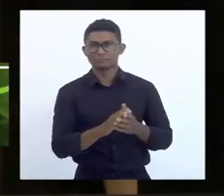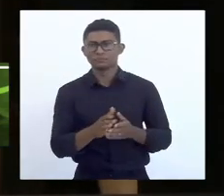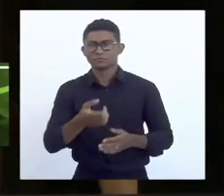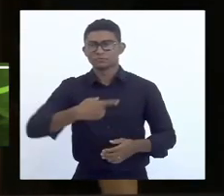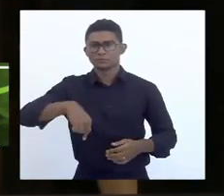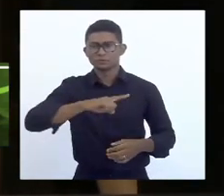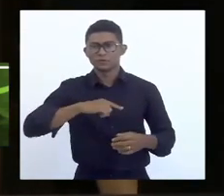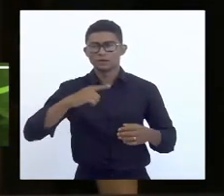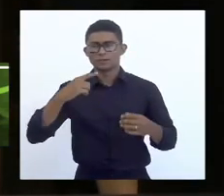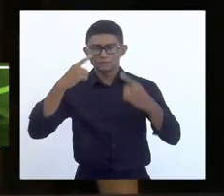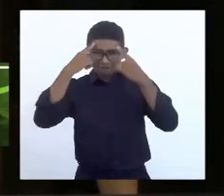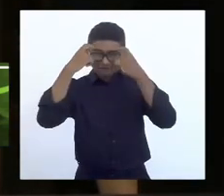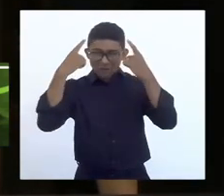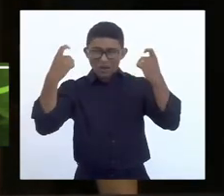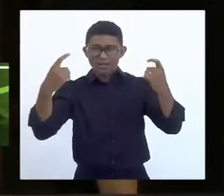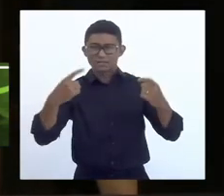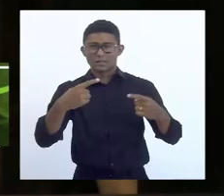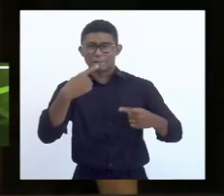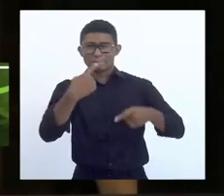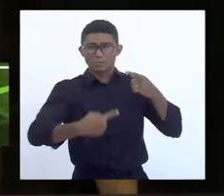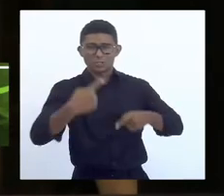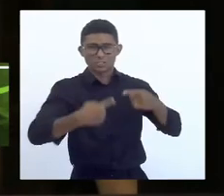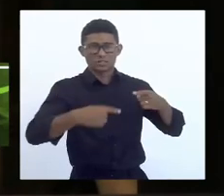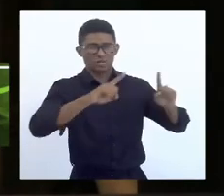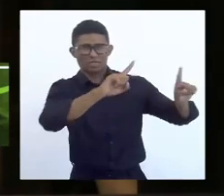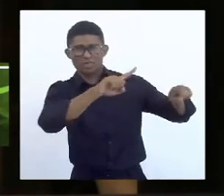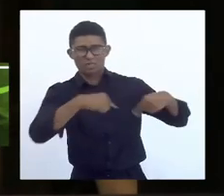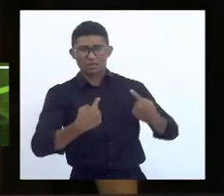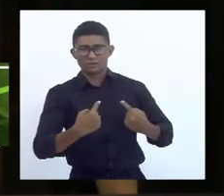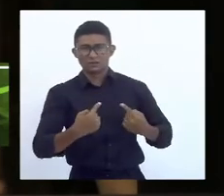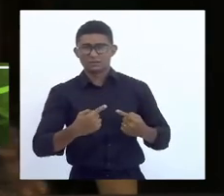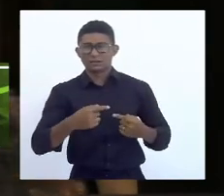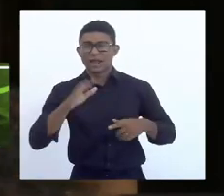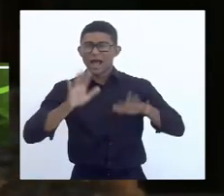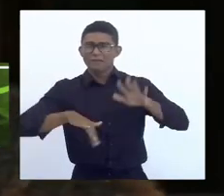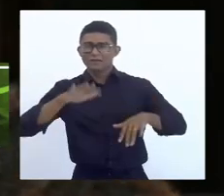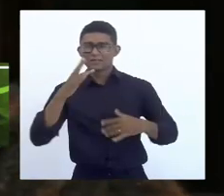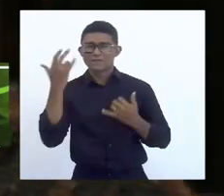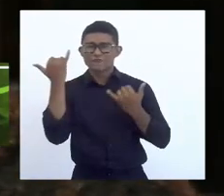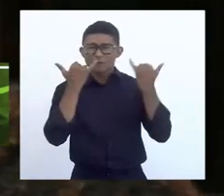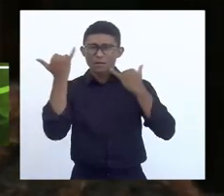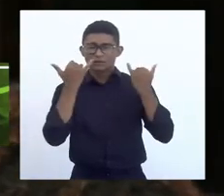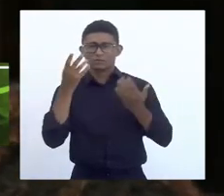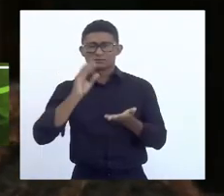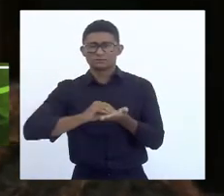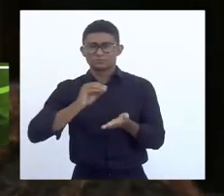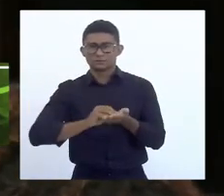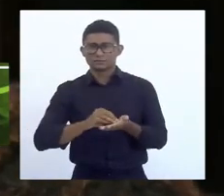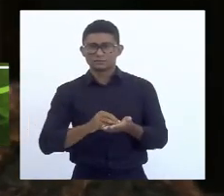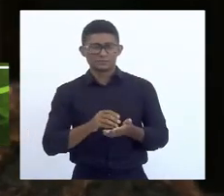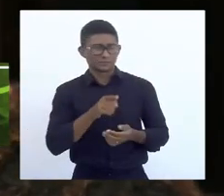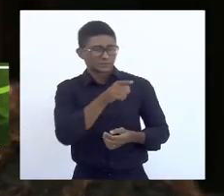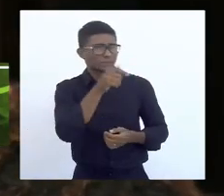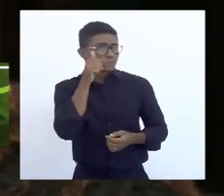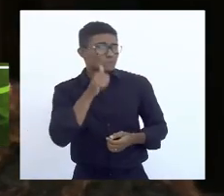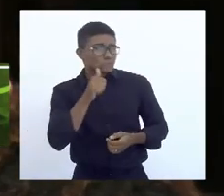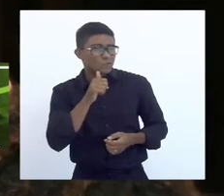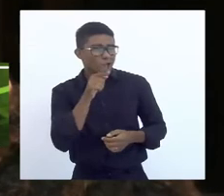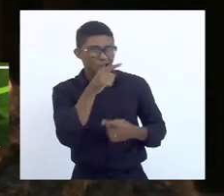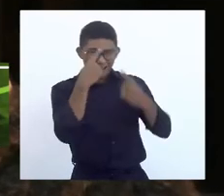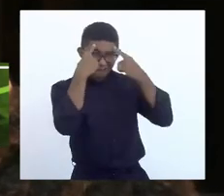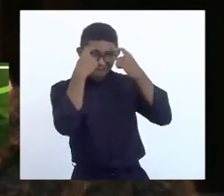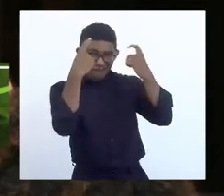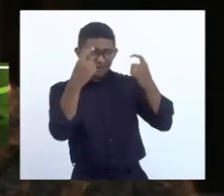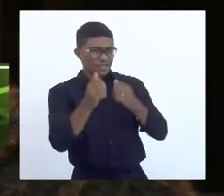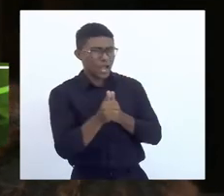violência política quando nos negam dados, quando a gente chega para ser atendida, para acompanhar mulheres que estão em situação de